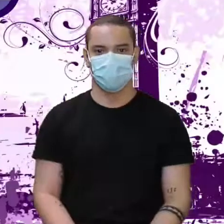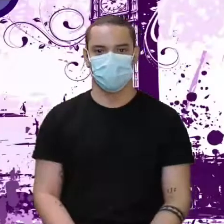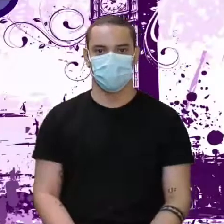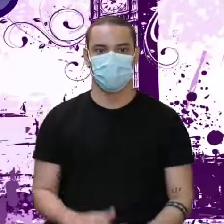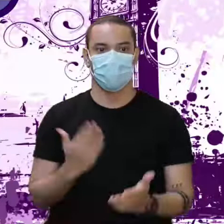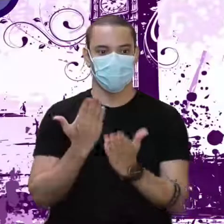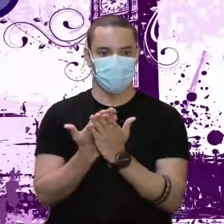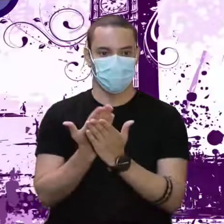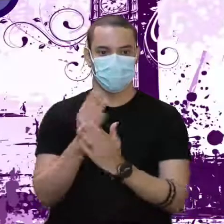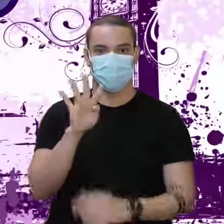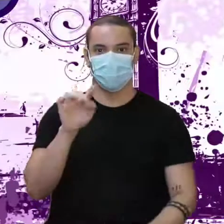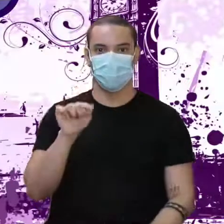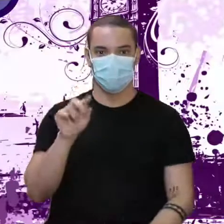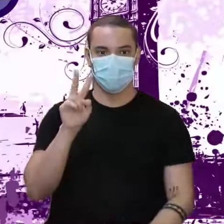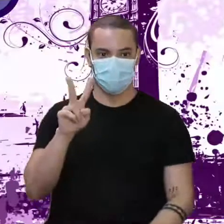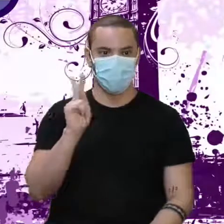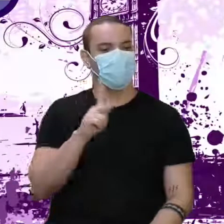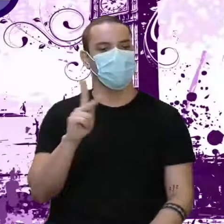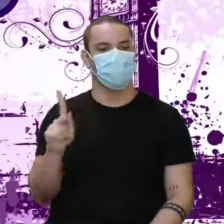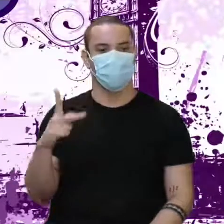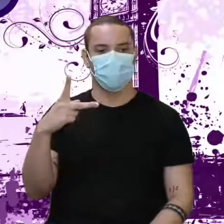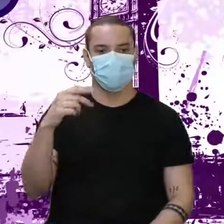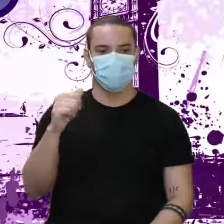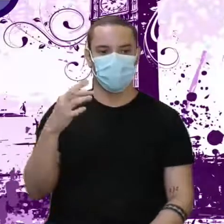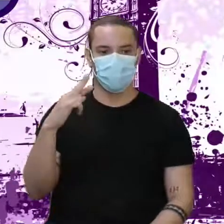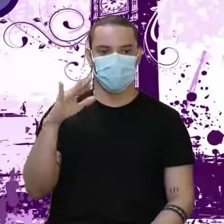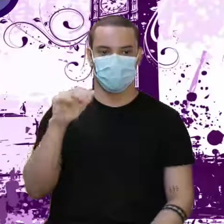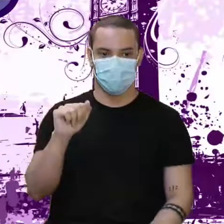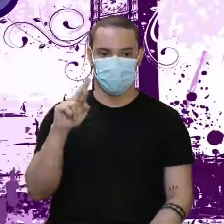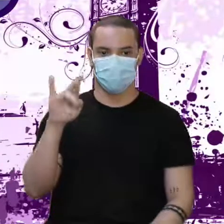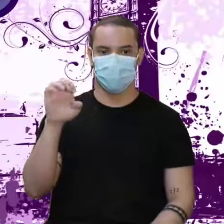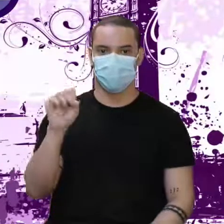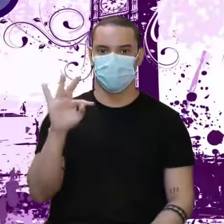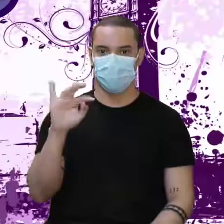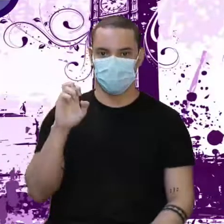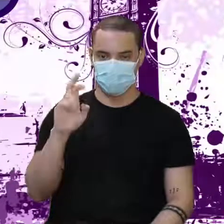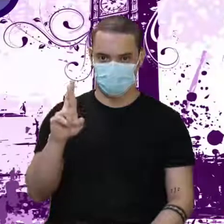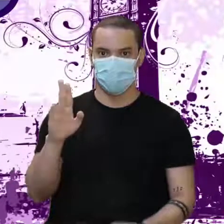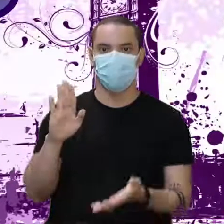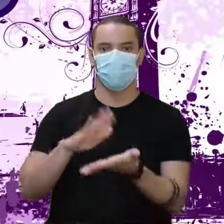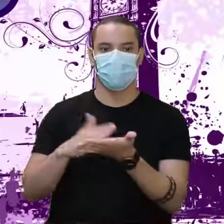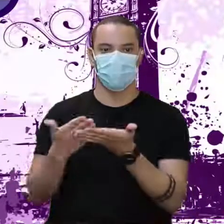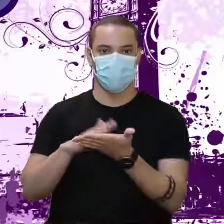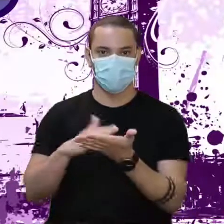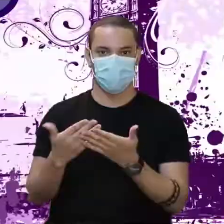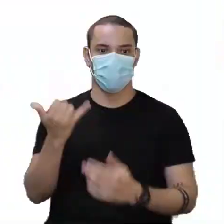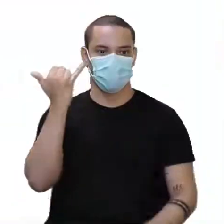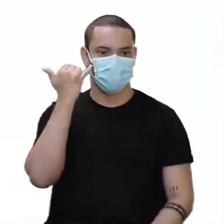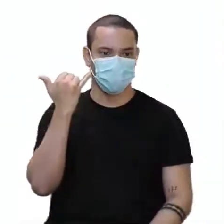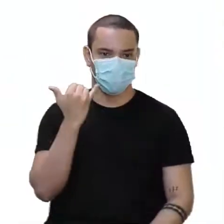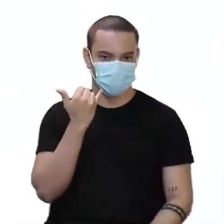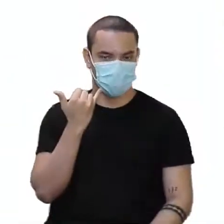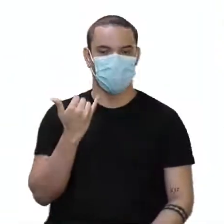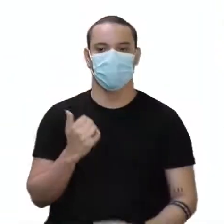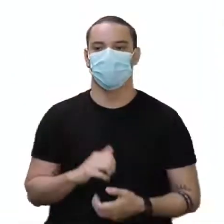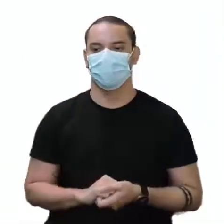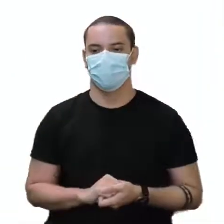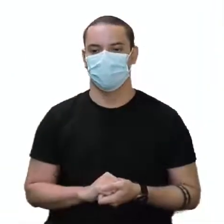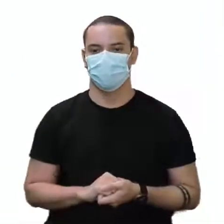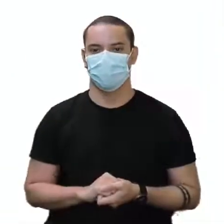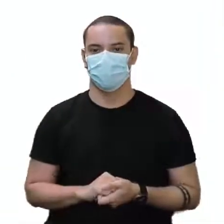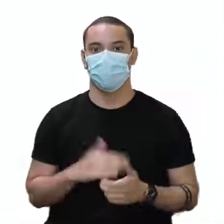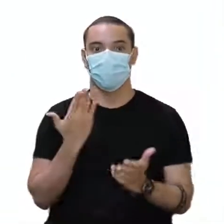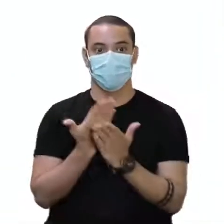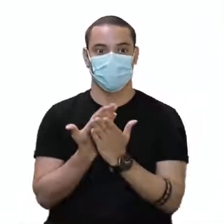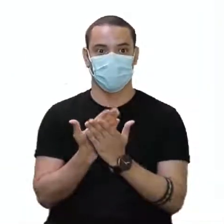Olha, nossa aula 4.2 com a teacher Patrícia Richer, it's a pleasure, e o intérprete Vitor, welcome Vitor.